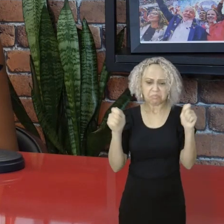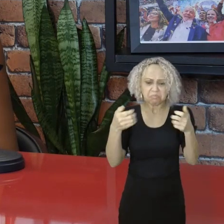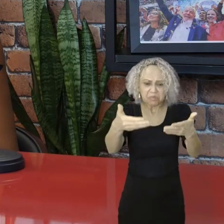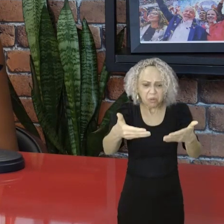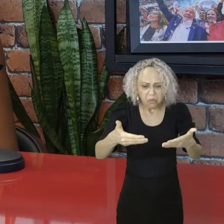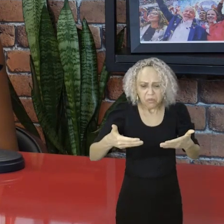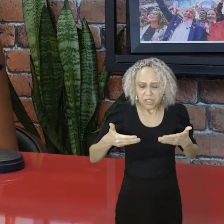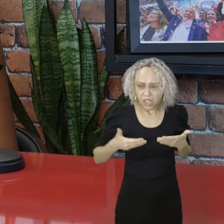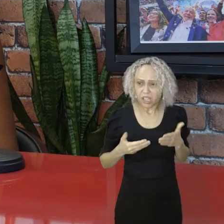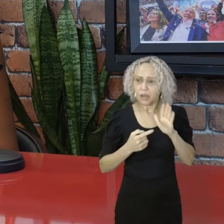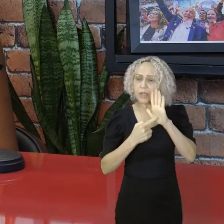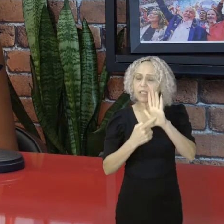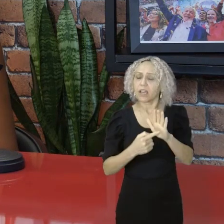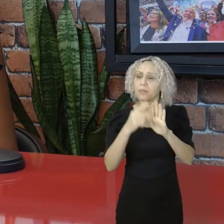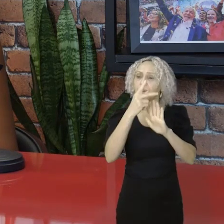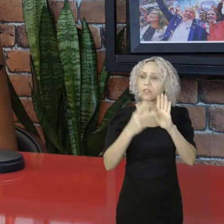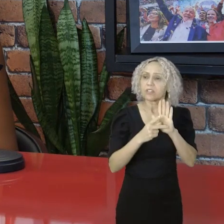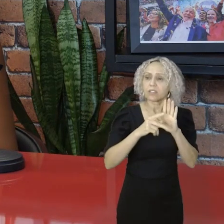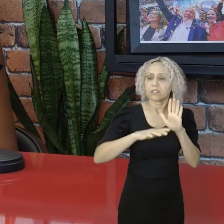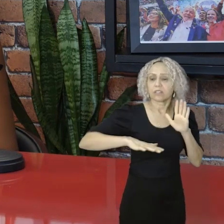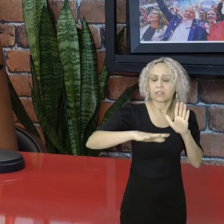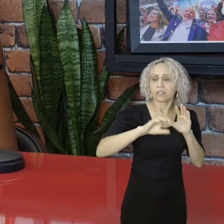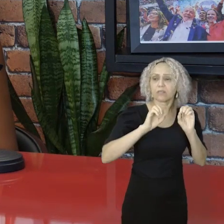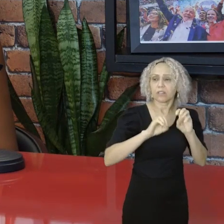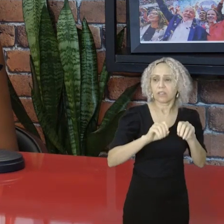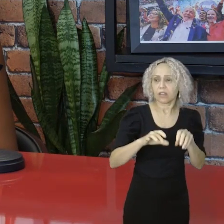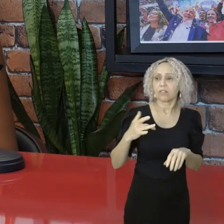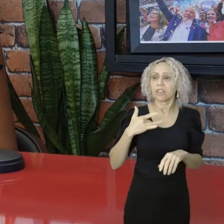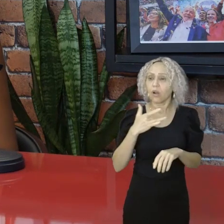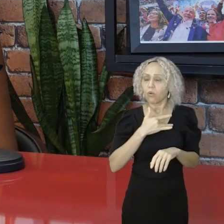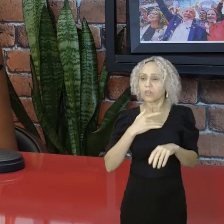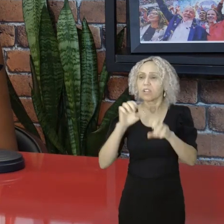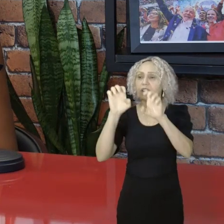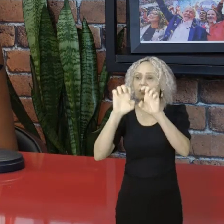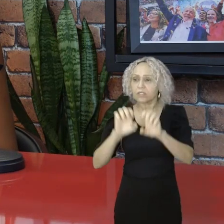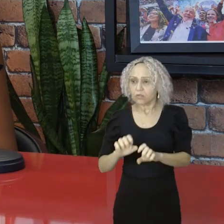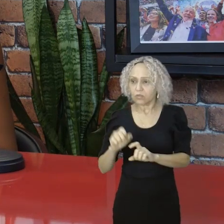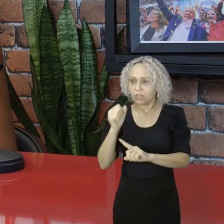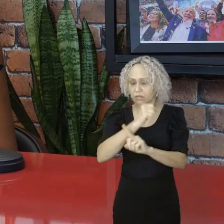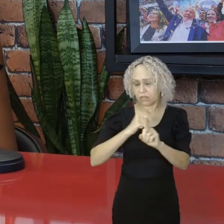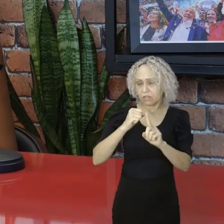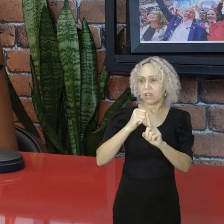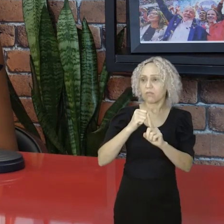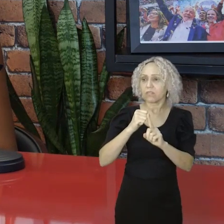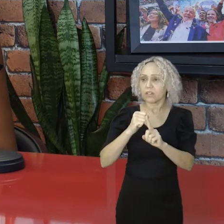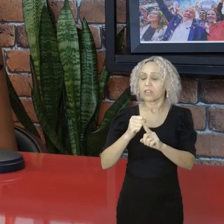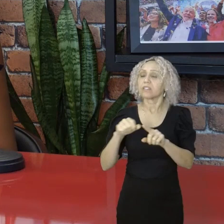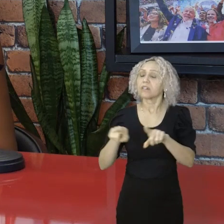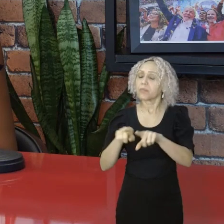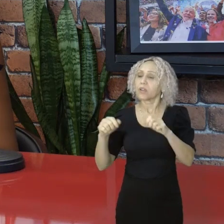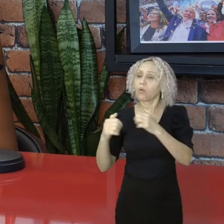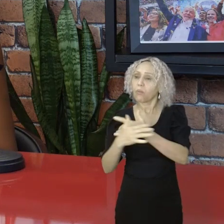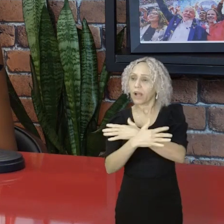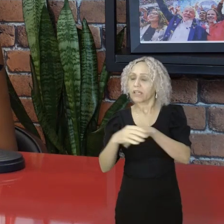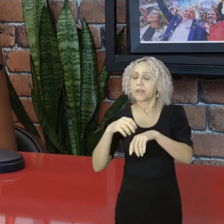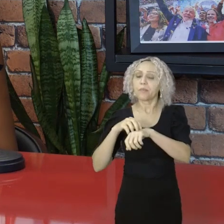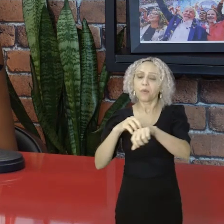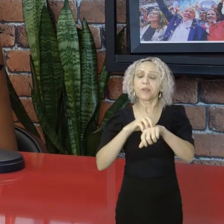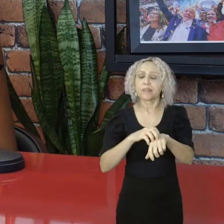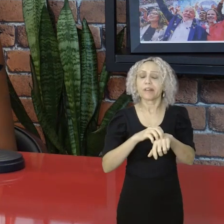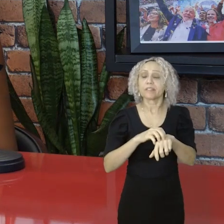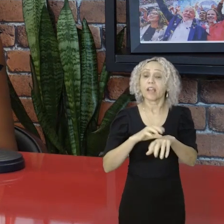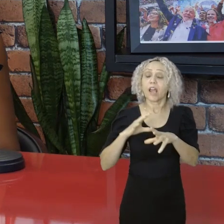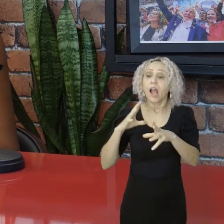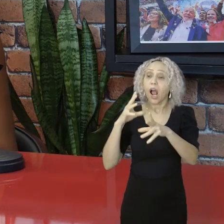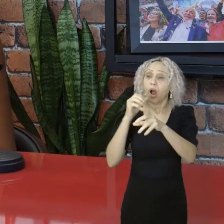estão convidados a apresentar projetos em áreas como educação, saúde, infraestrutura social e urbana e